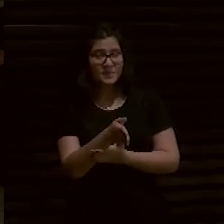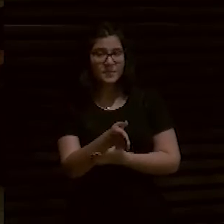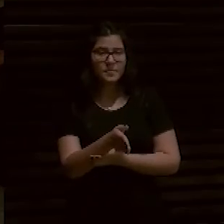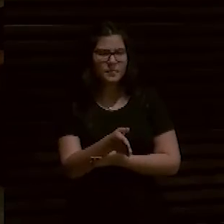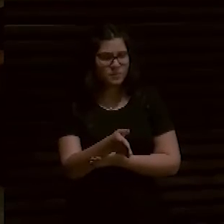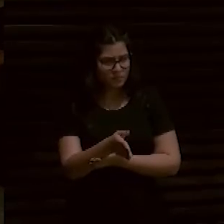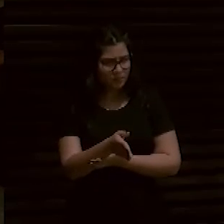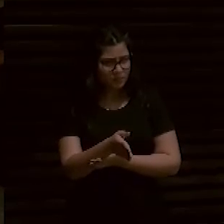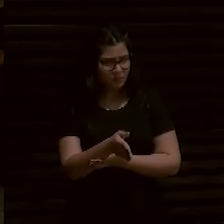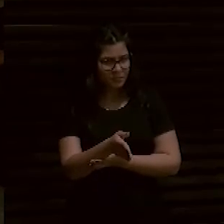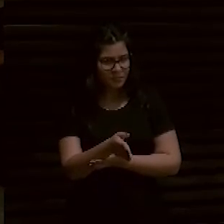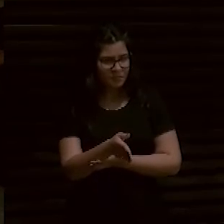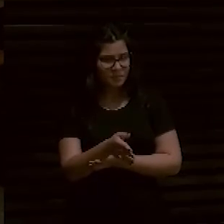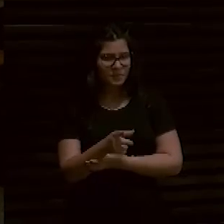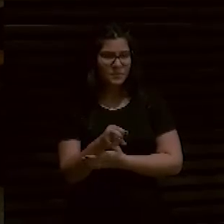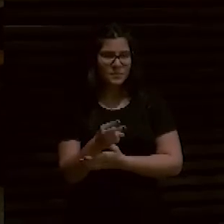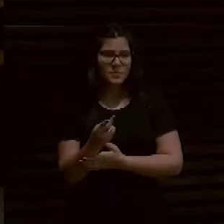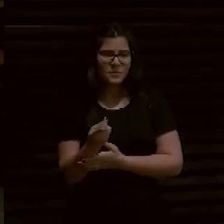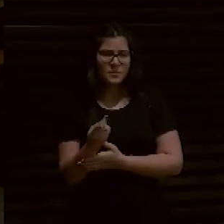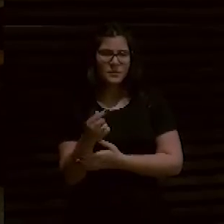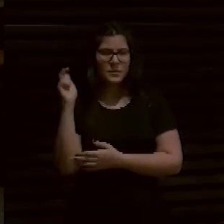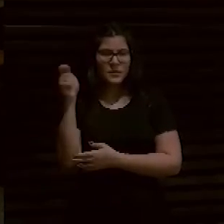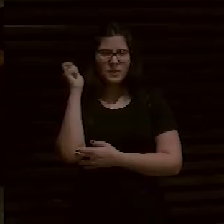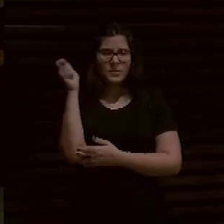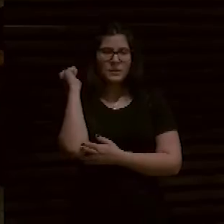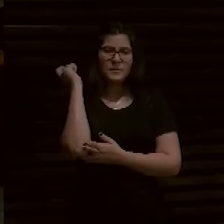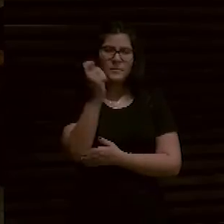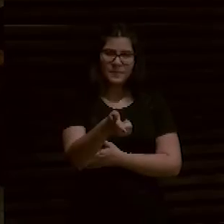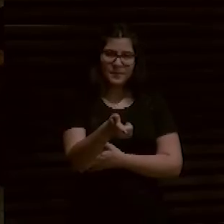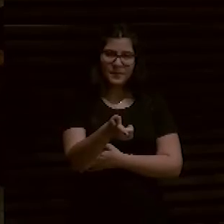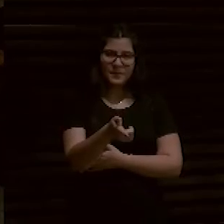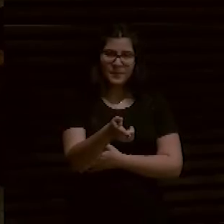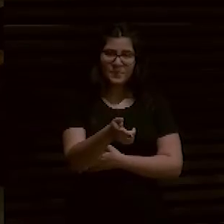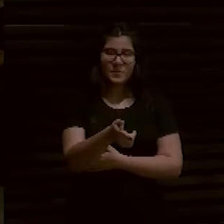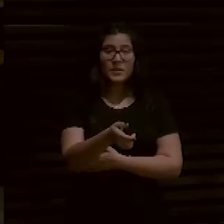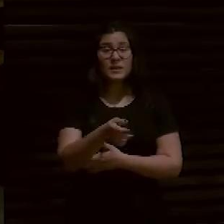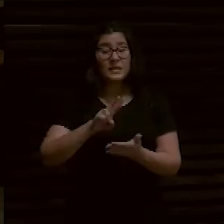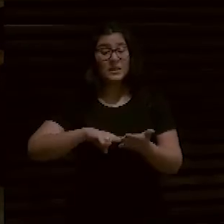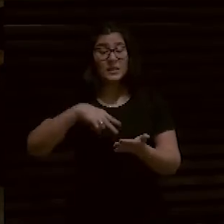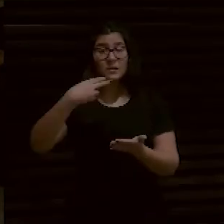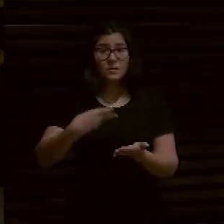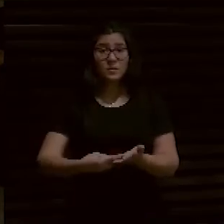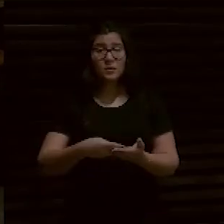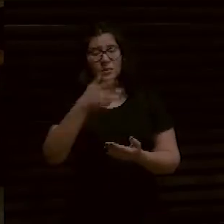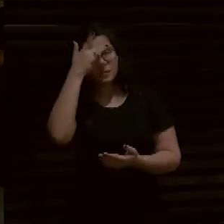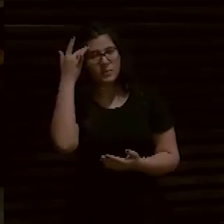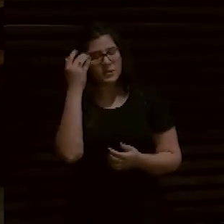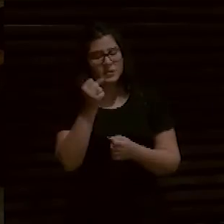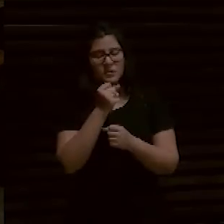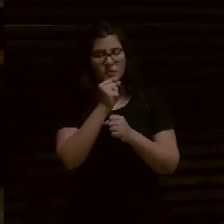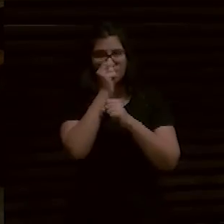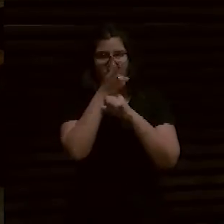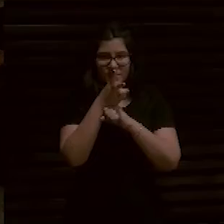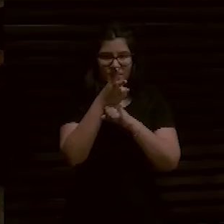Davi, pois, semelhantemente, derruba o homem forte e mantém o